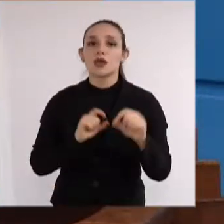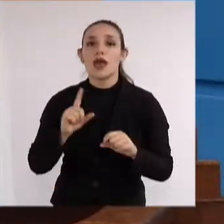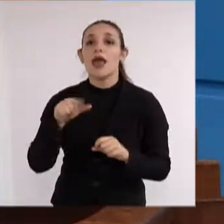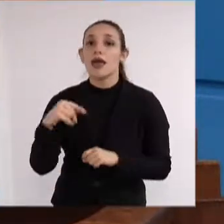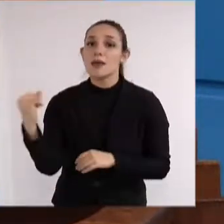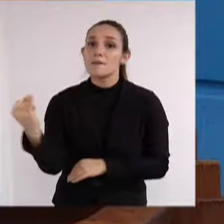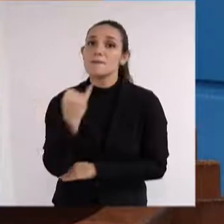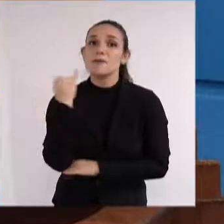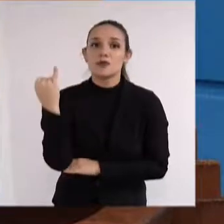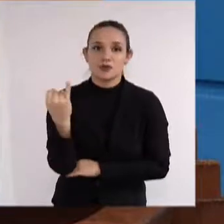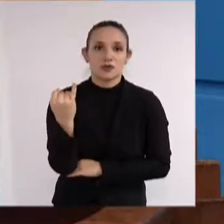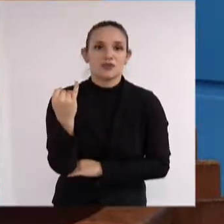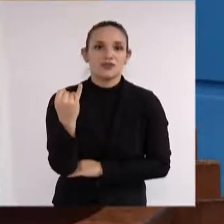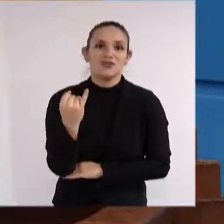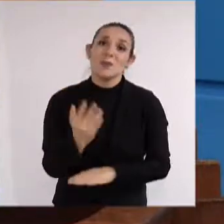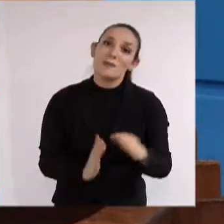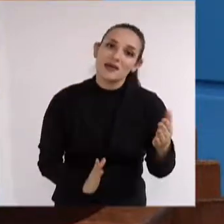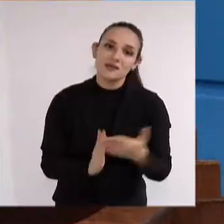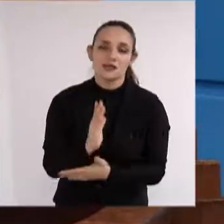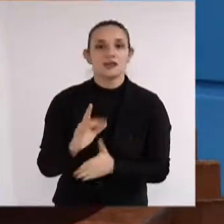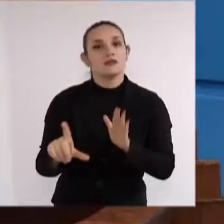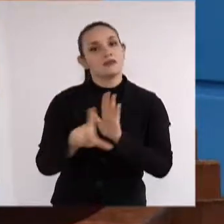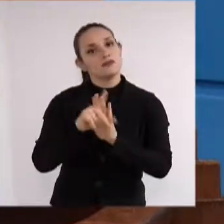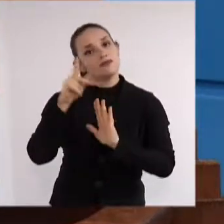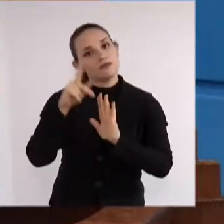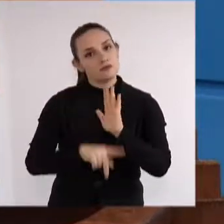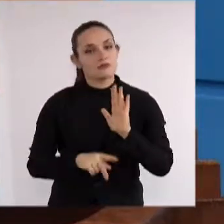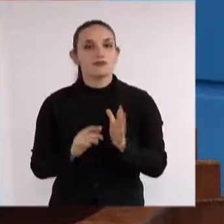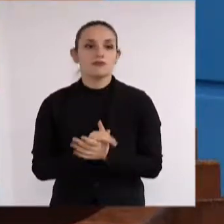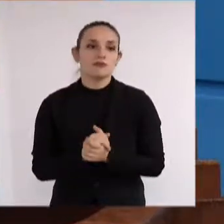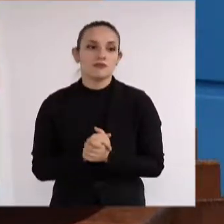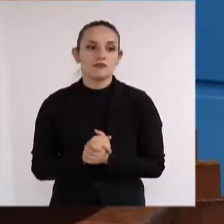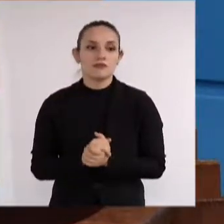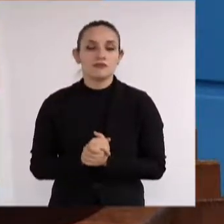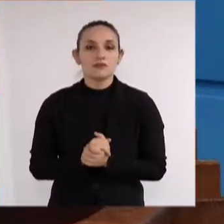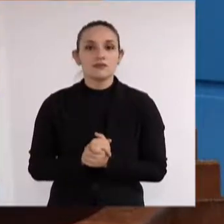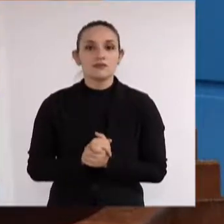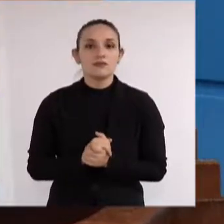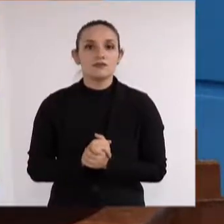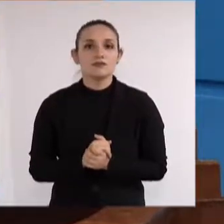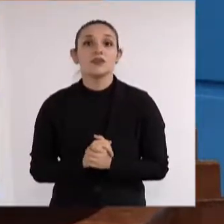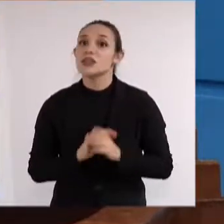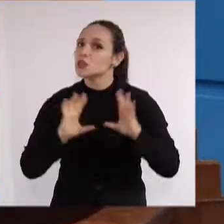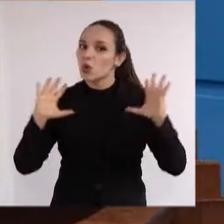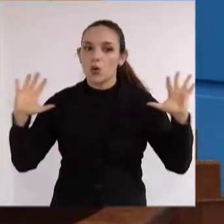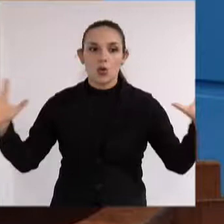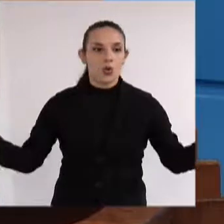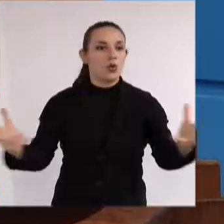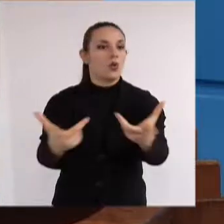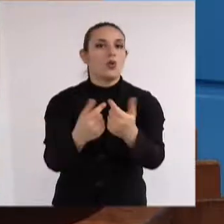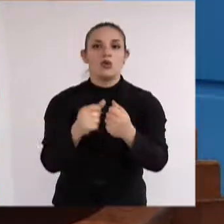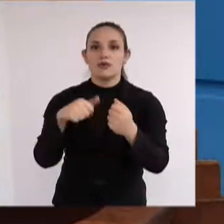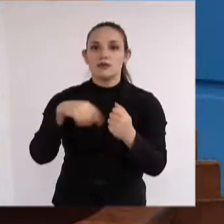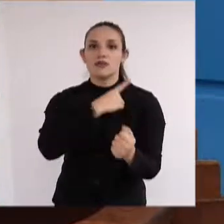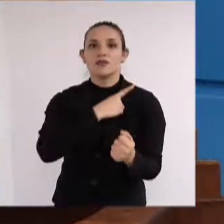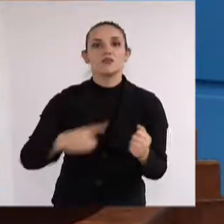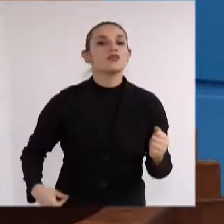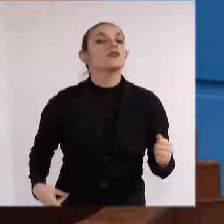responsabilidade da aprovação desse projeto, que foi feito também de forma unânime por essa